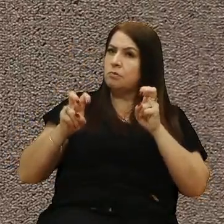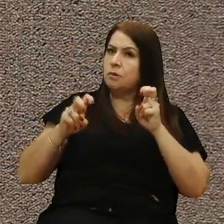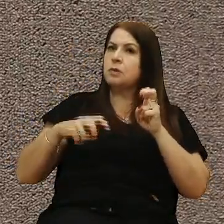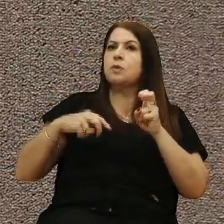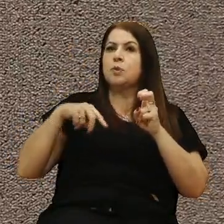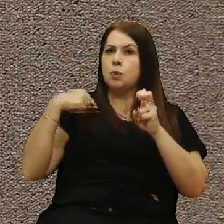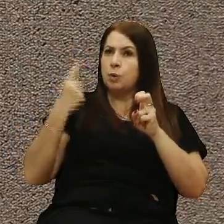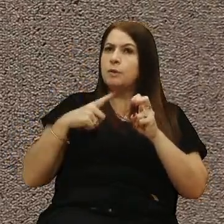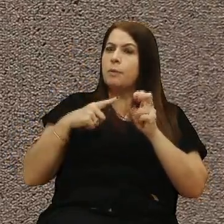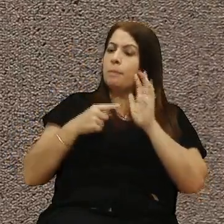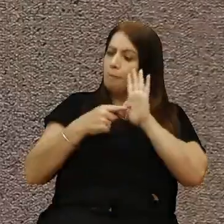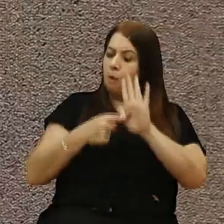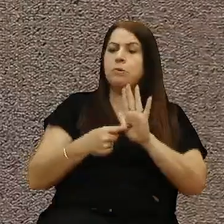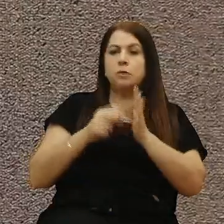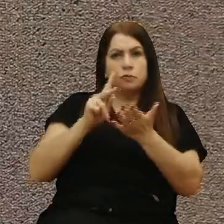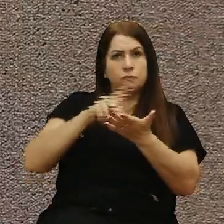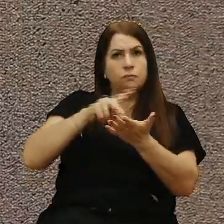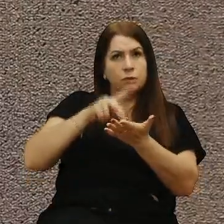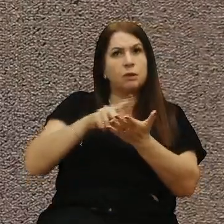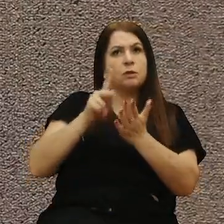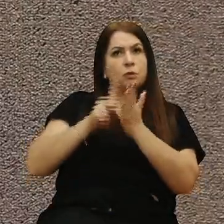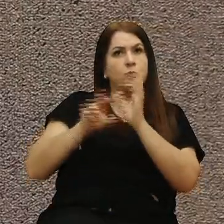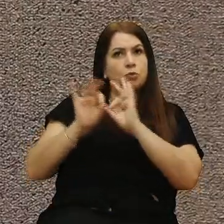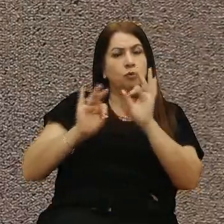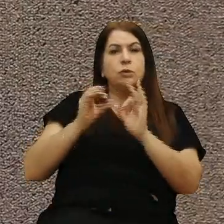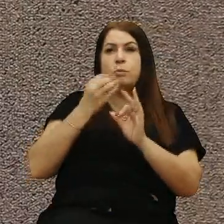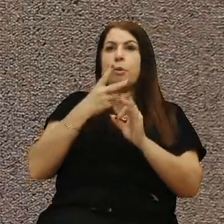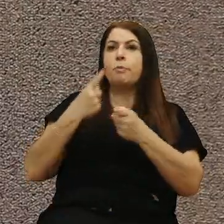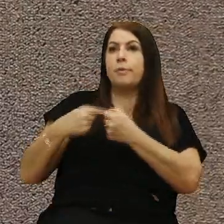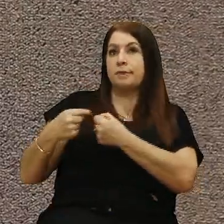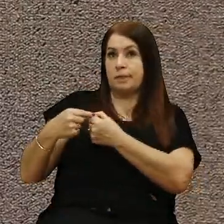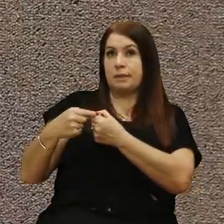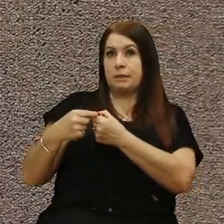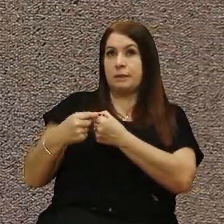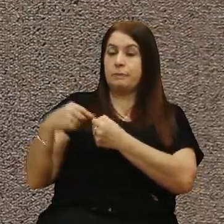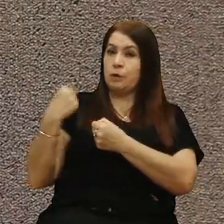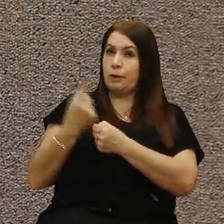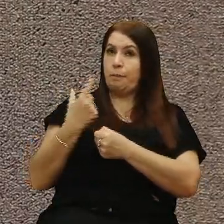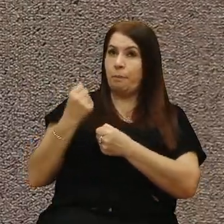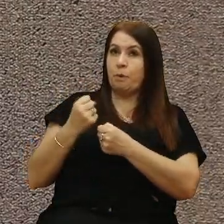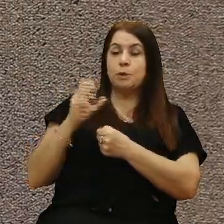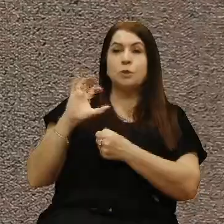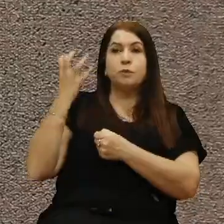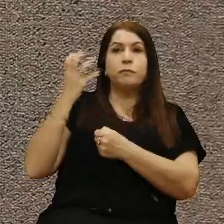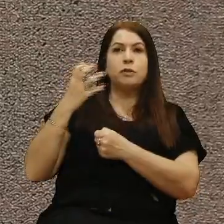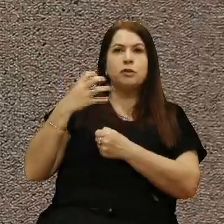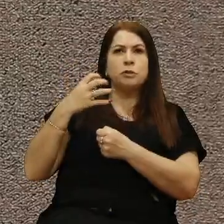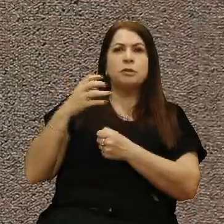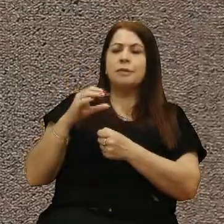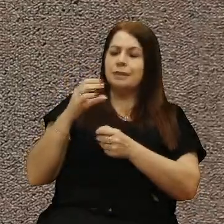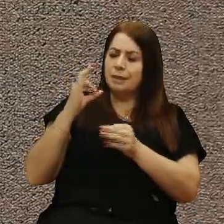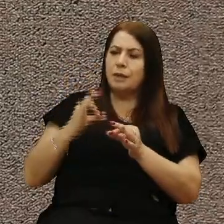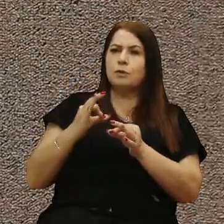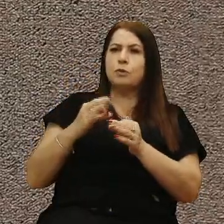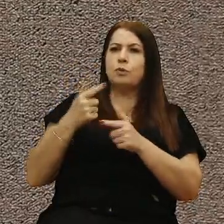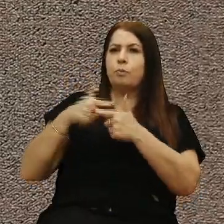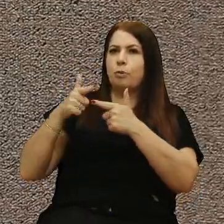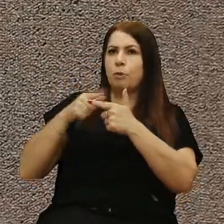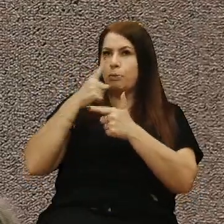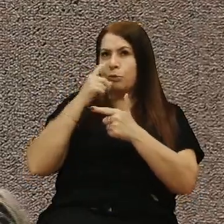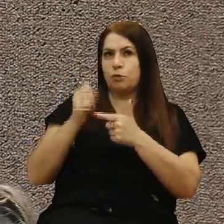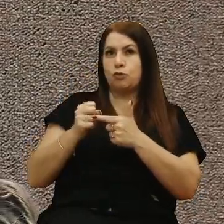gente traga realmente um projeto bom para essa cidade, para que a gente possa resolver de uma vez por todas o problema do lixo